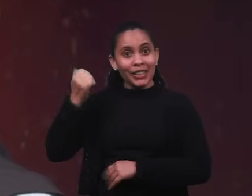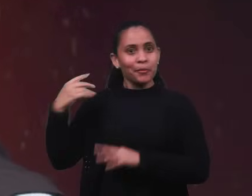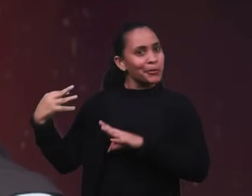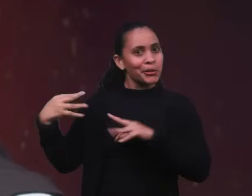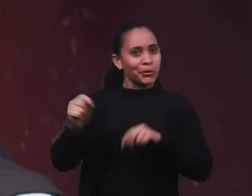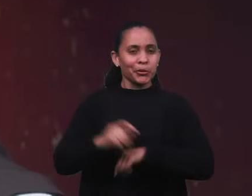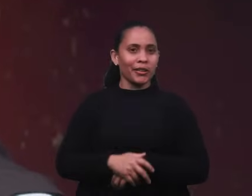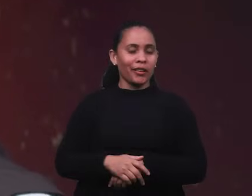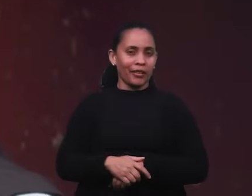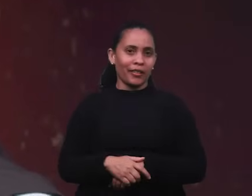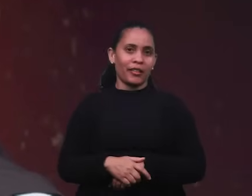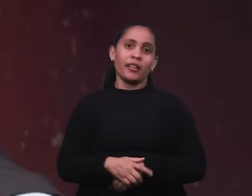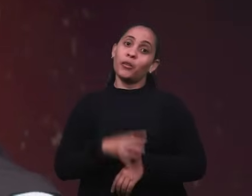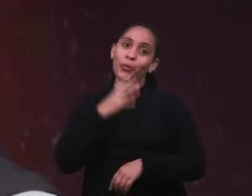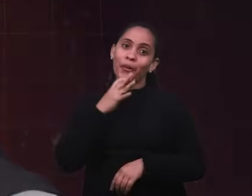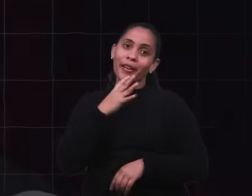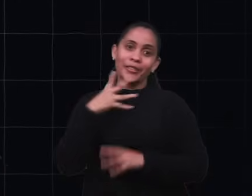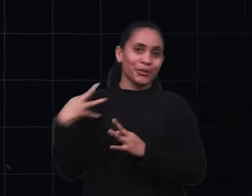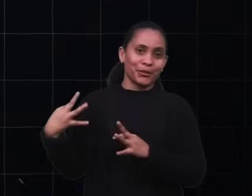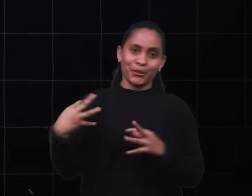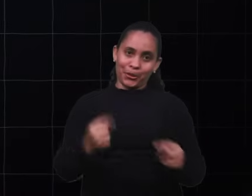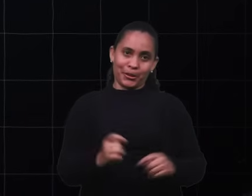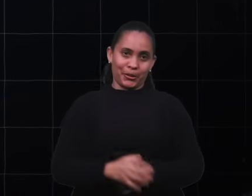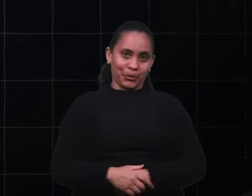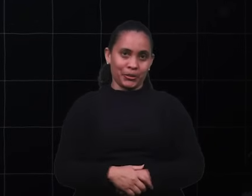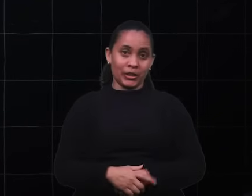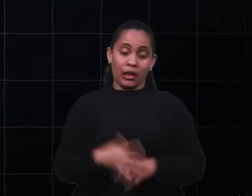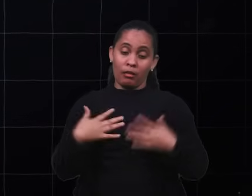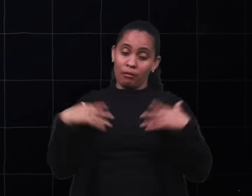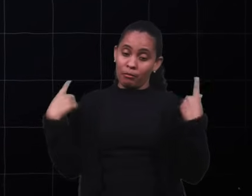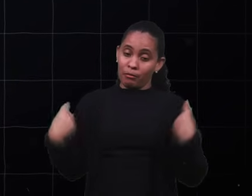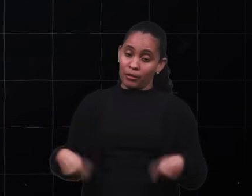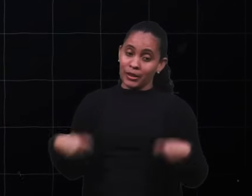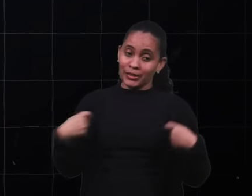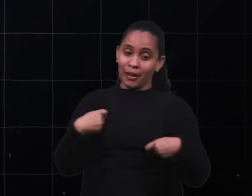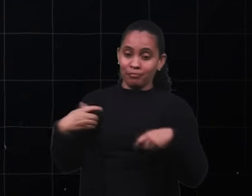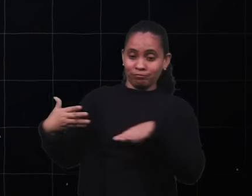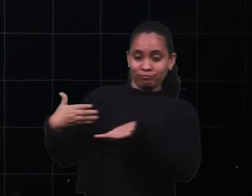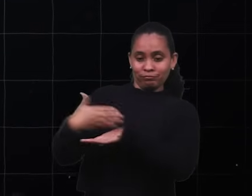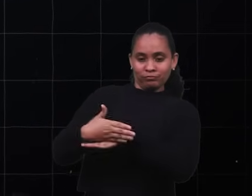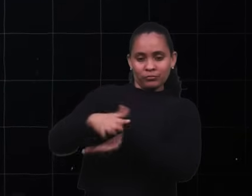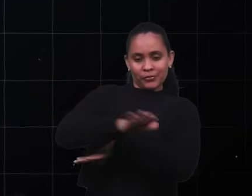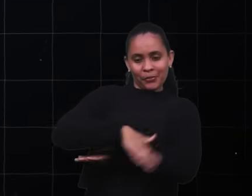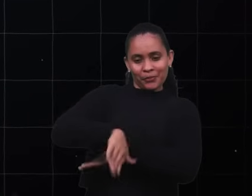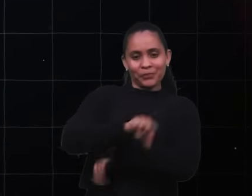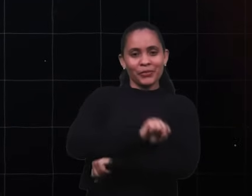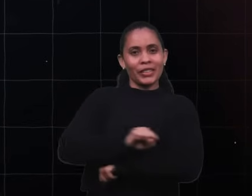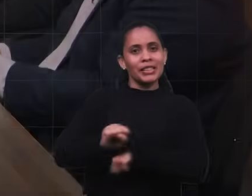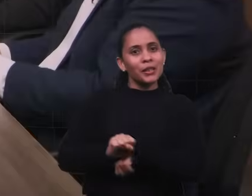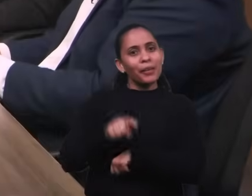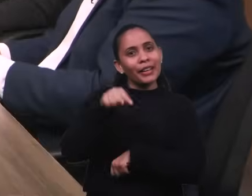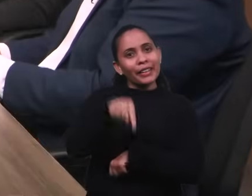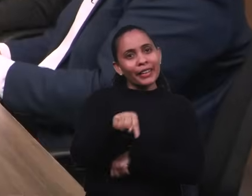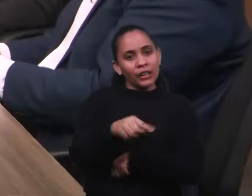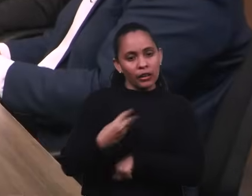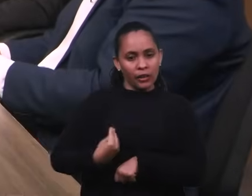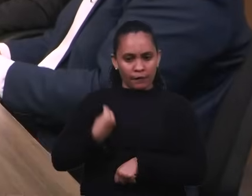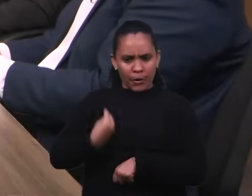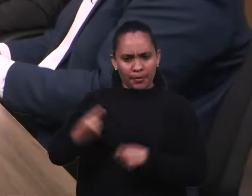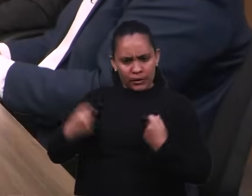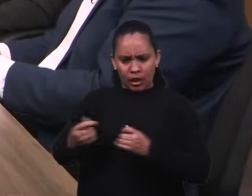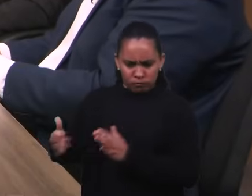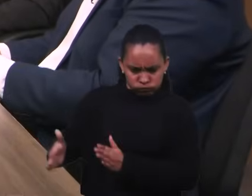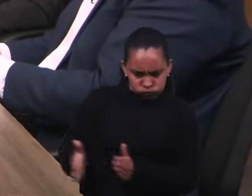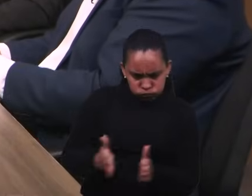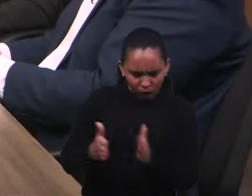Ele, na palavra também, em certo momento, fala assim, olha, e era necessário passar por Samaria. O necessário ali não era físico, não é que o